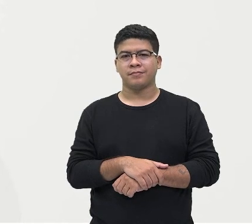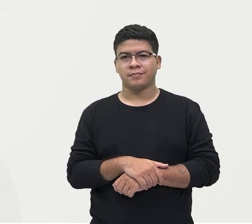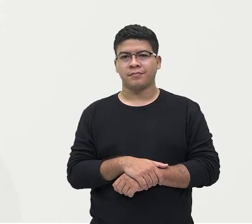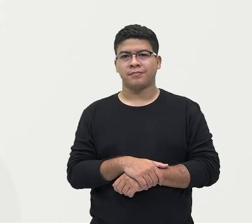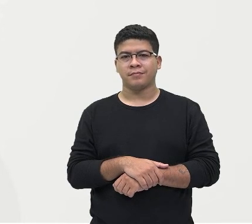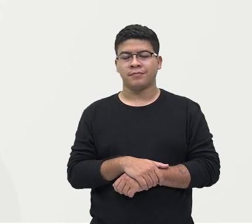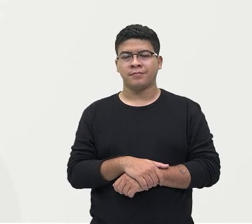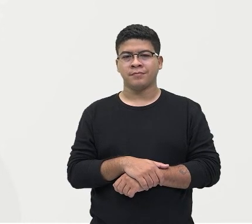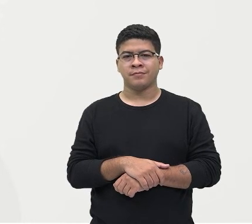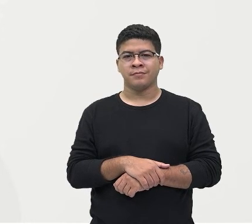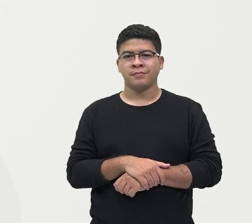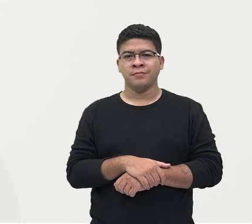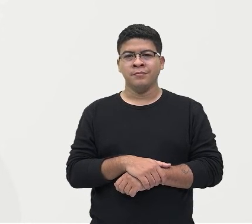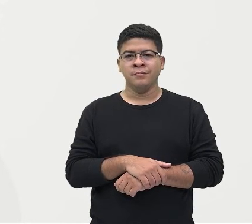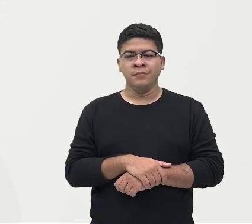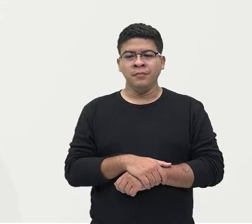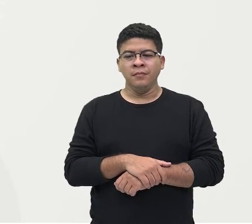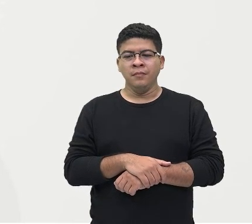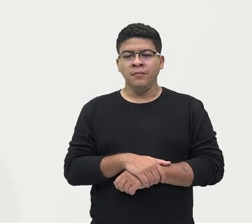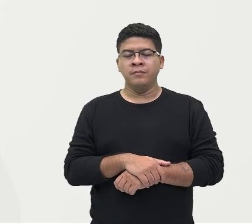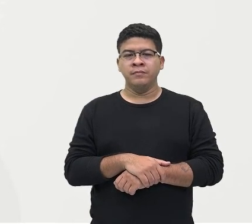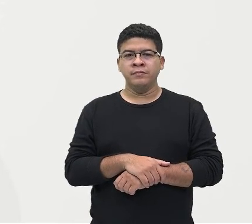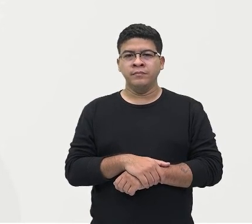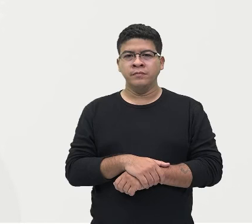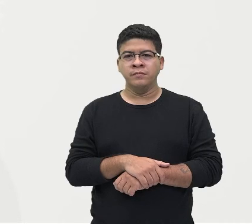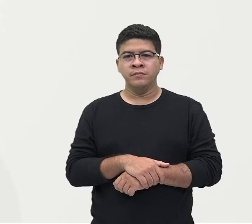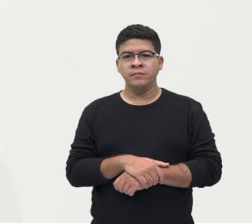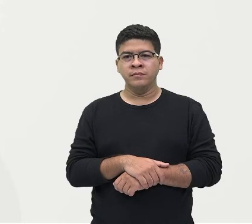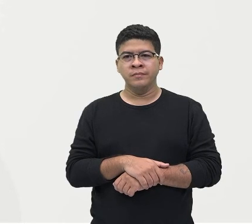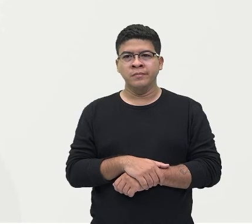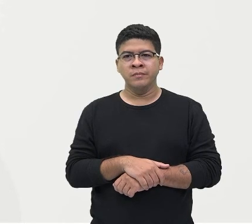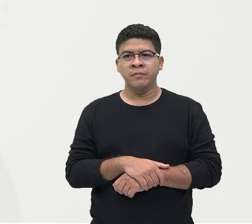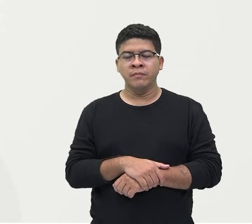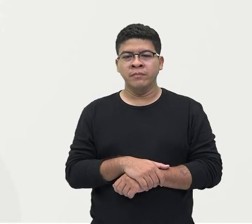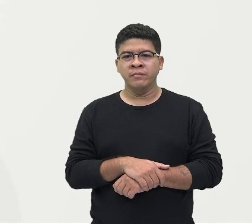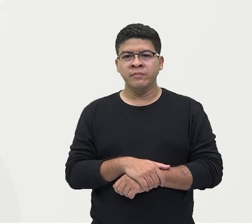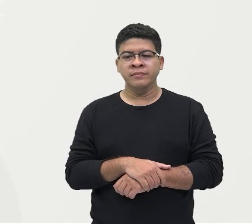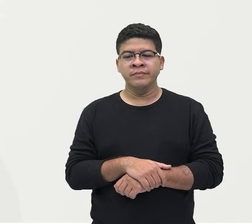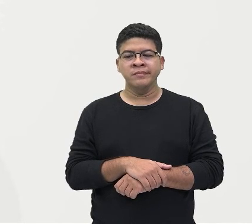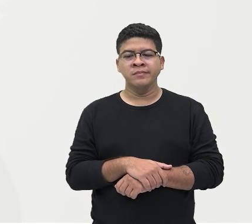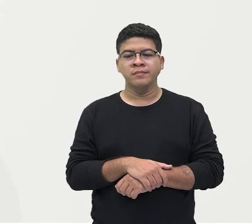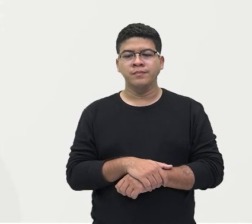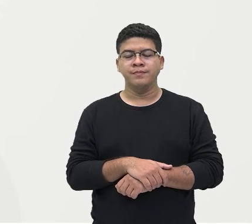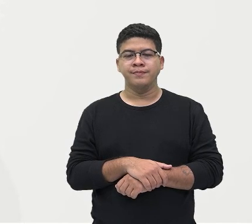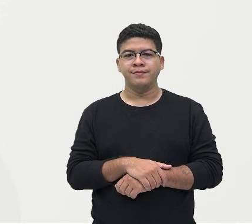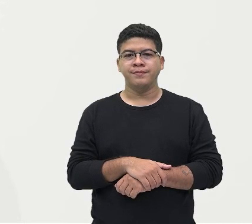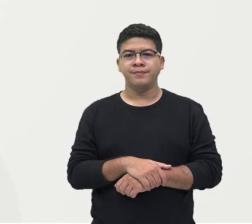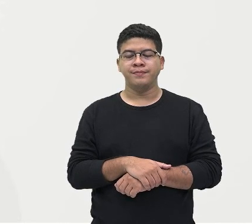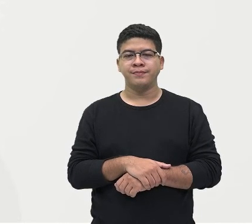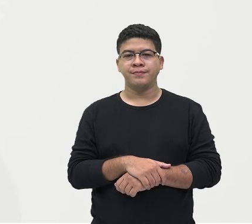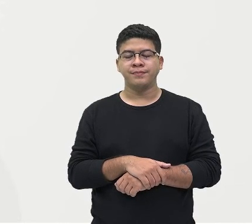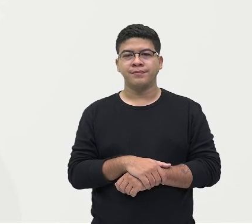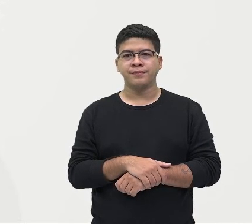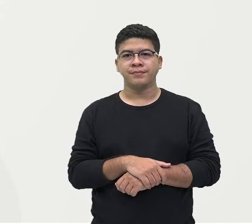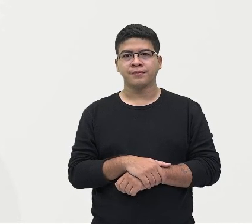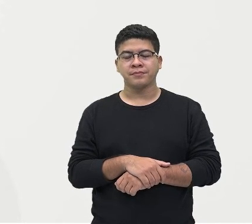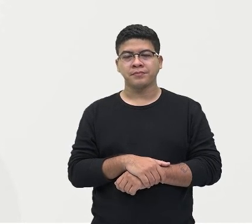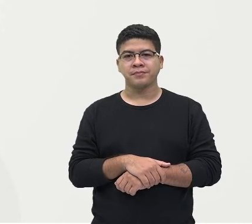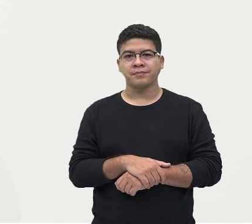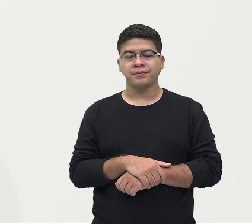Applications of Artificial Intelligence in Lifestyle. Então, continuando aí,